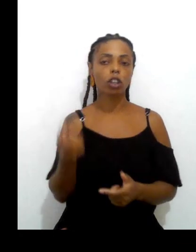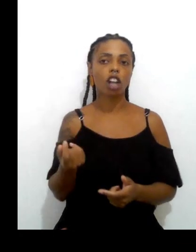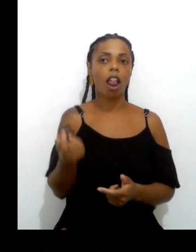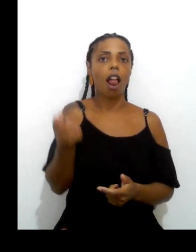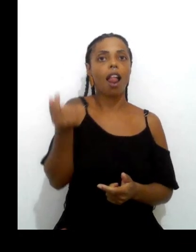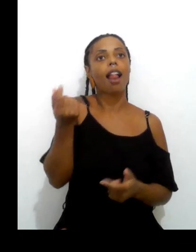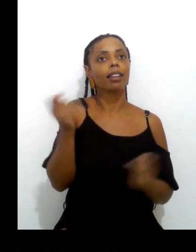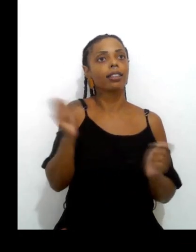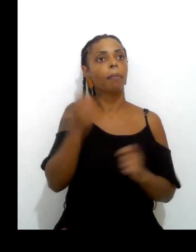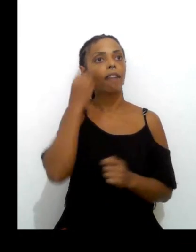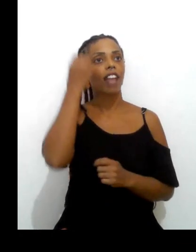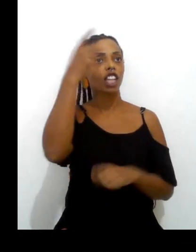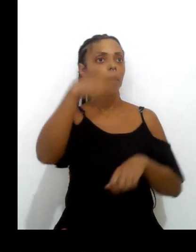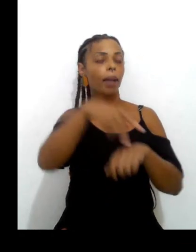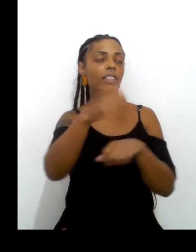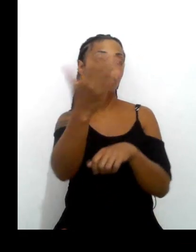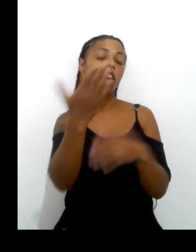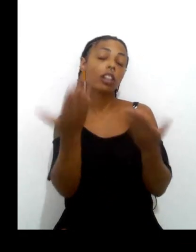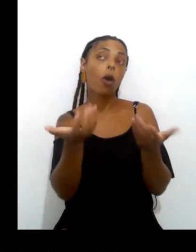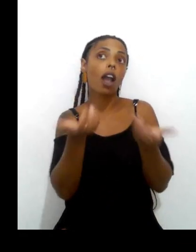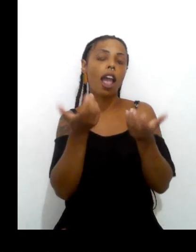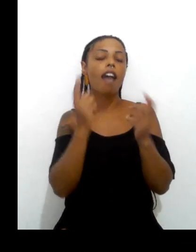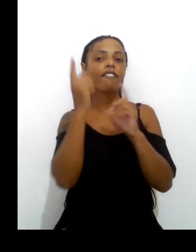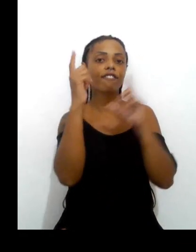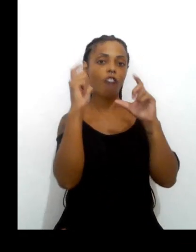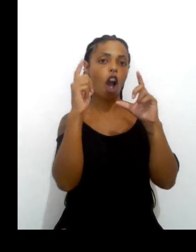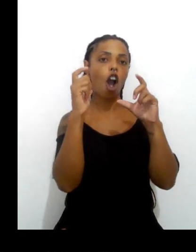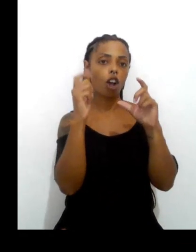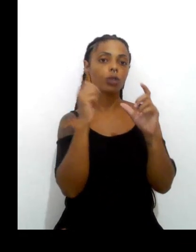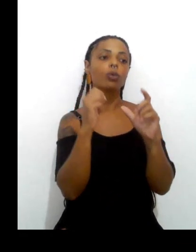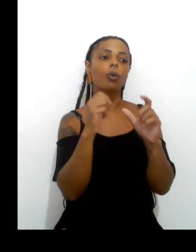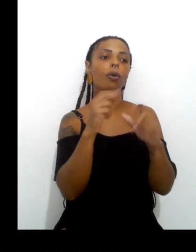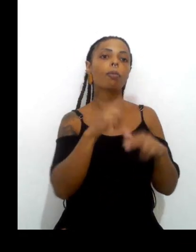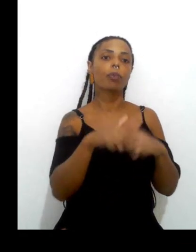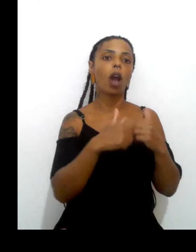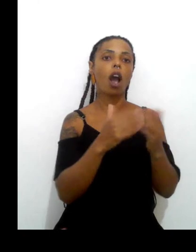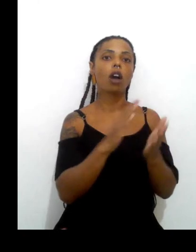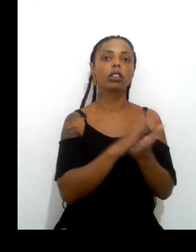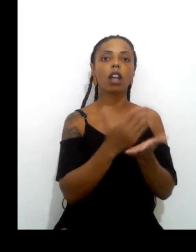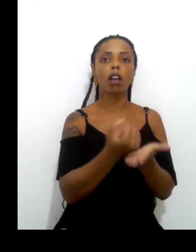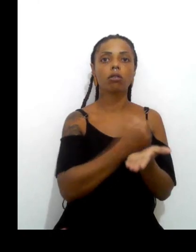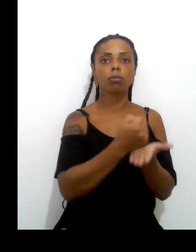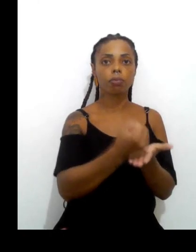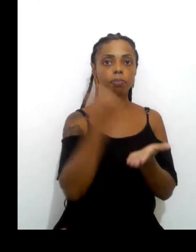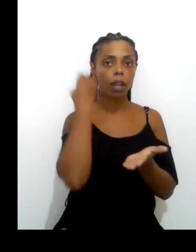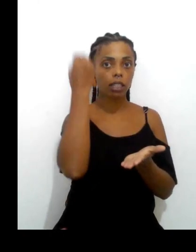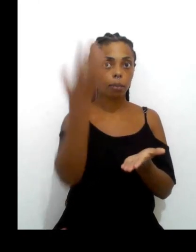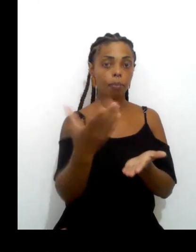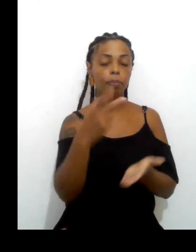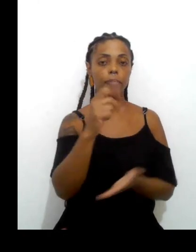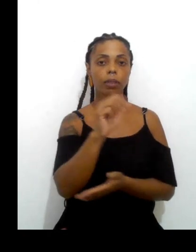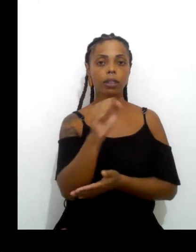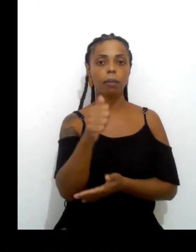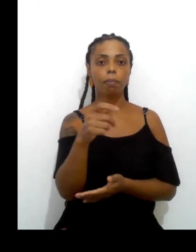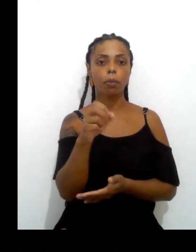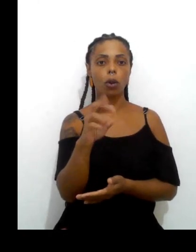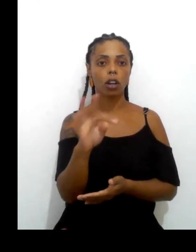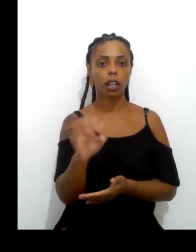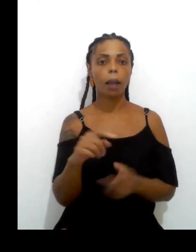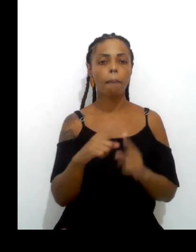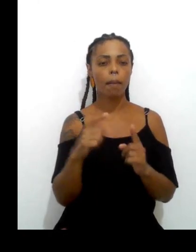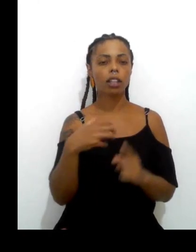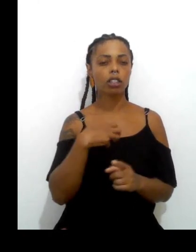pessoas precisavam tirar fotografias para o passaporte mas de forma mais abstrata a máquina de fotos